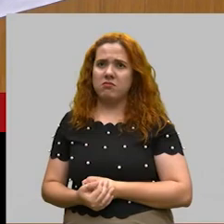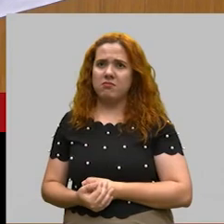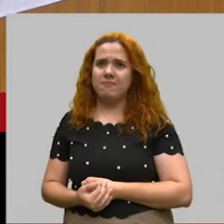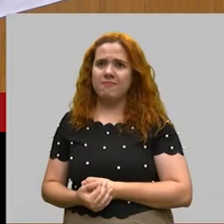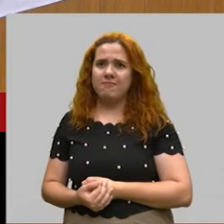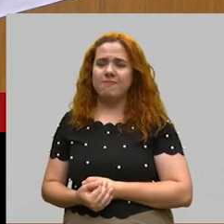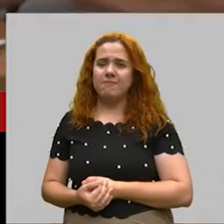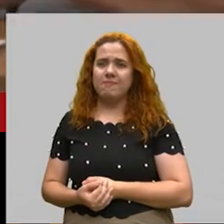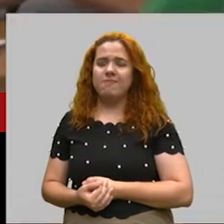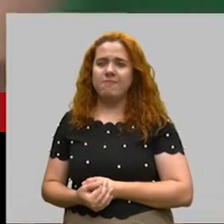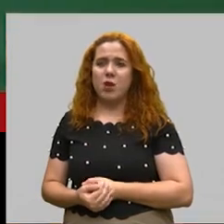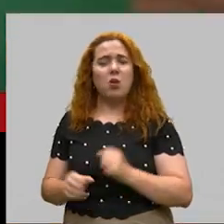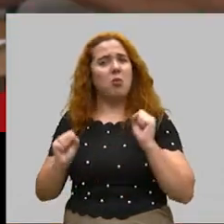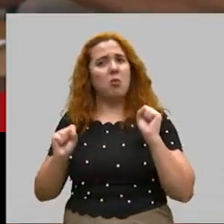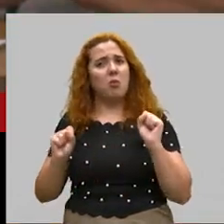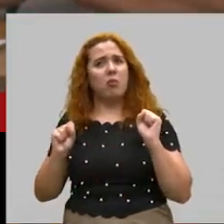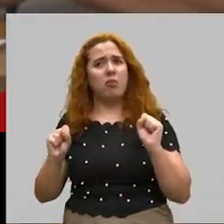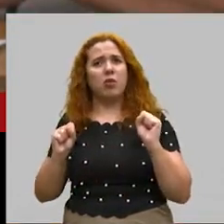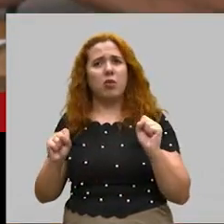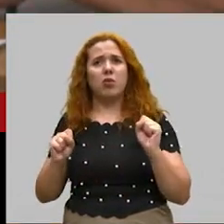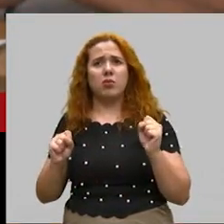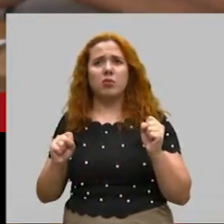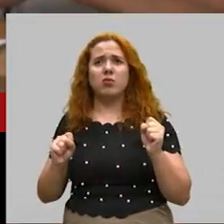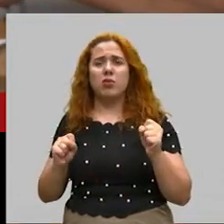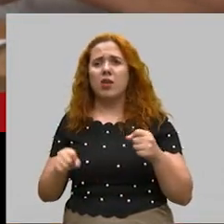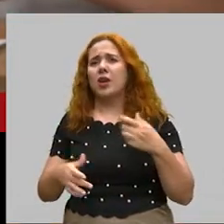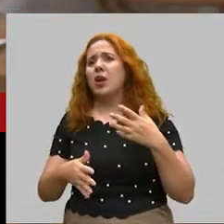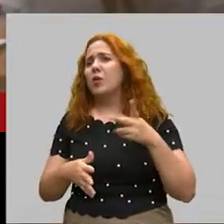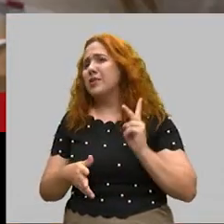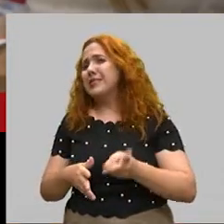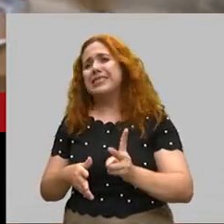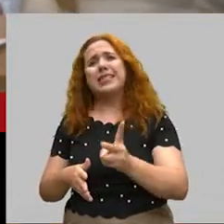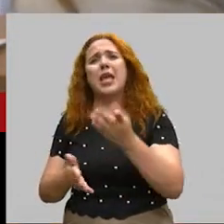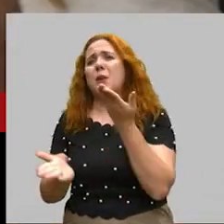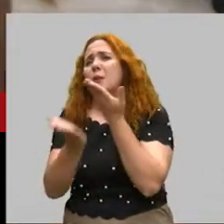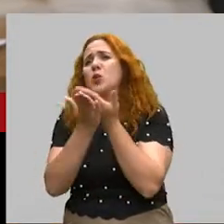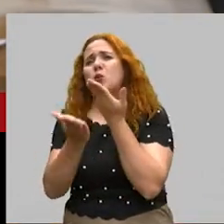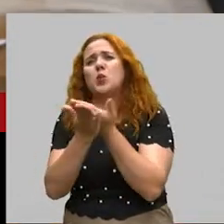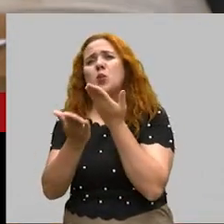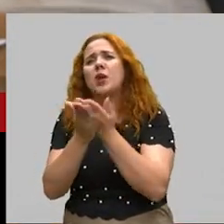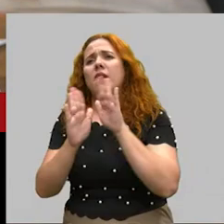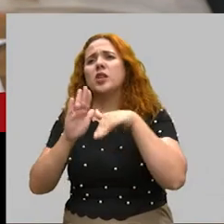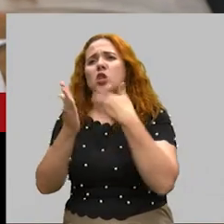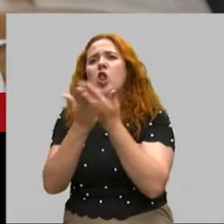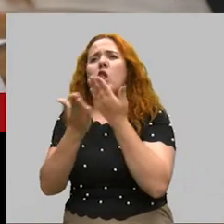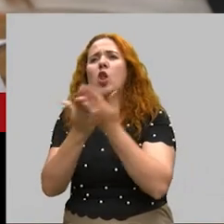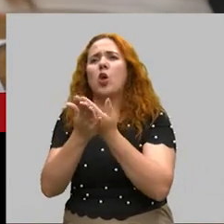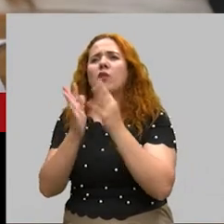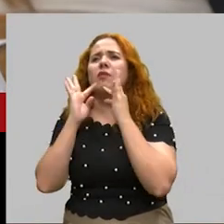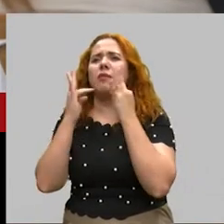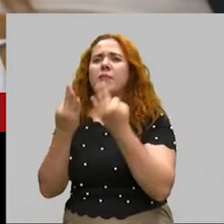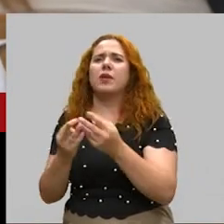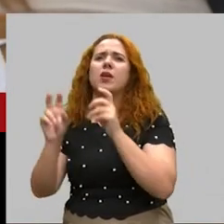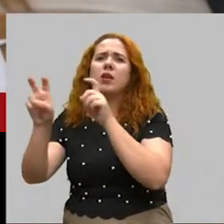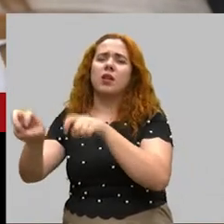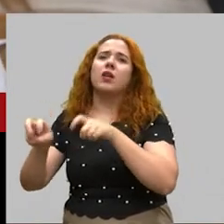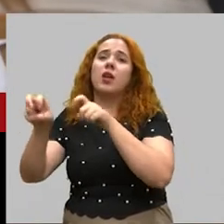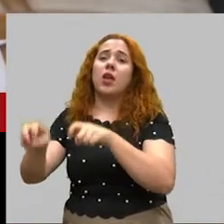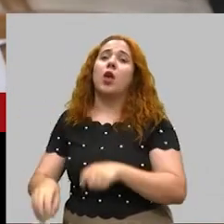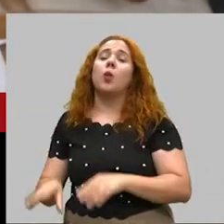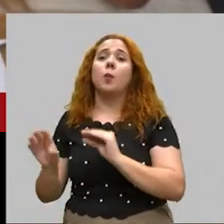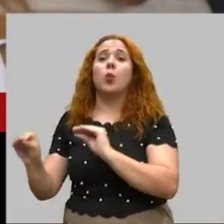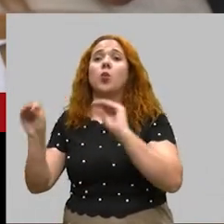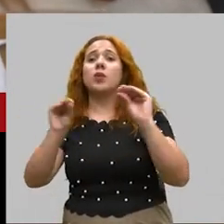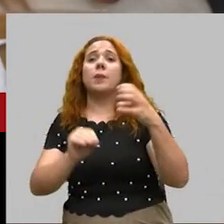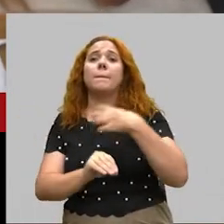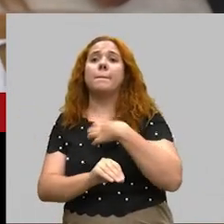eu posso dizer isso aqui de cadeira porque eu sou egresso da escola família agrícola eu falava com um companheiro ali mais cedo eu saí da Bahia e fui